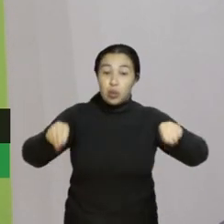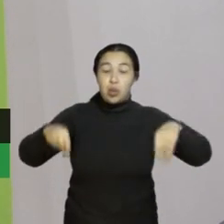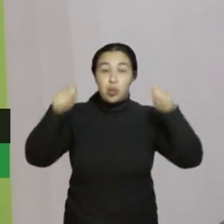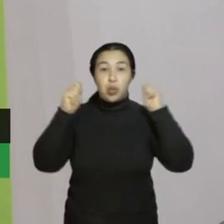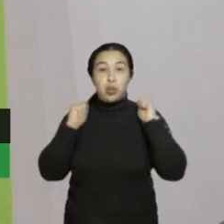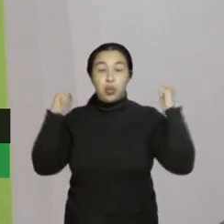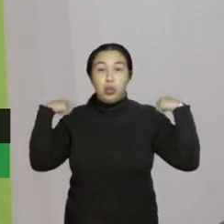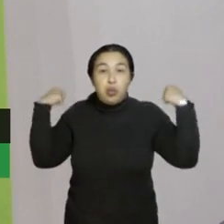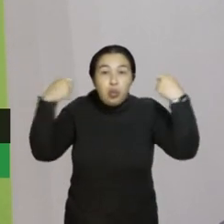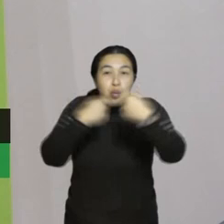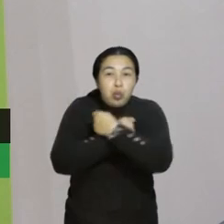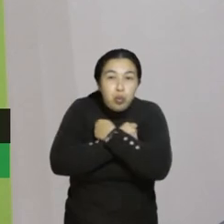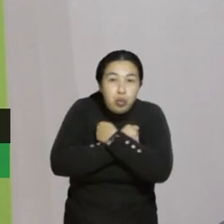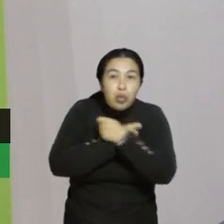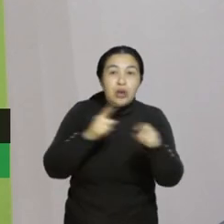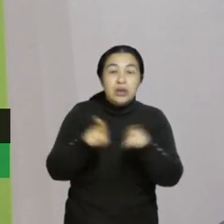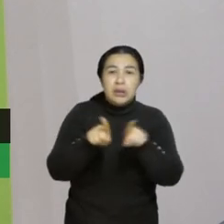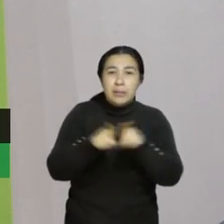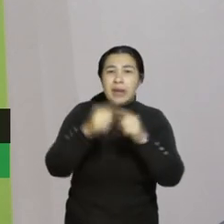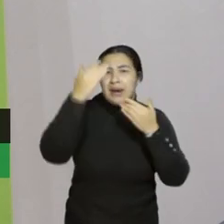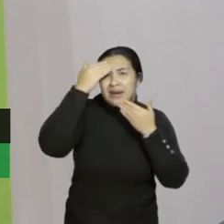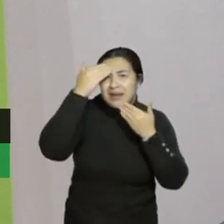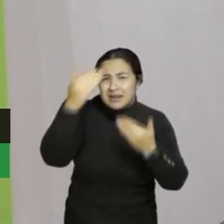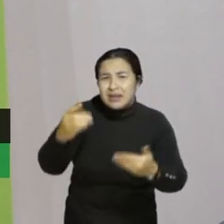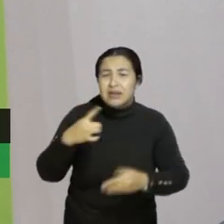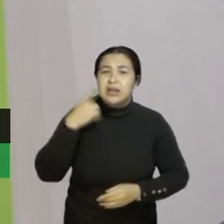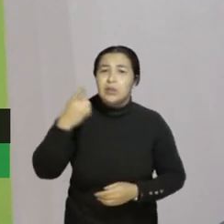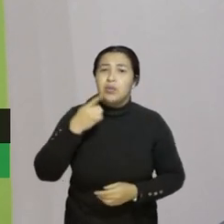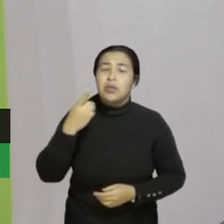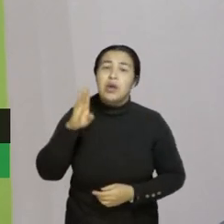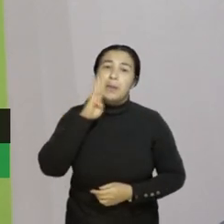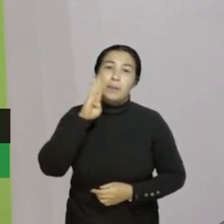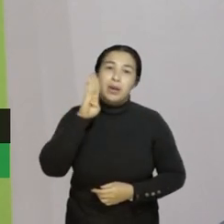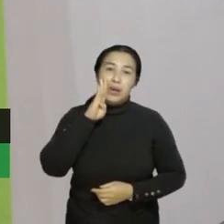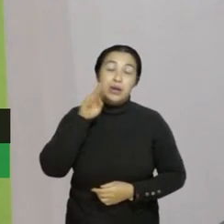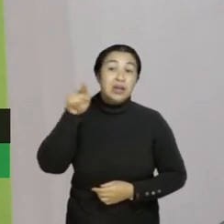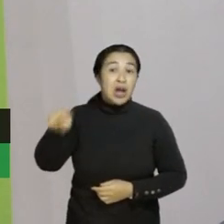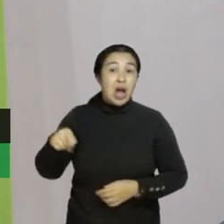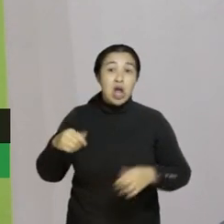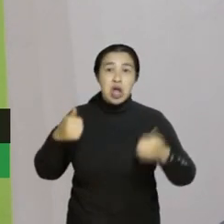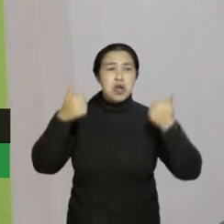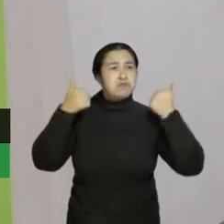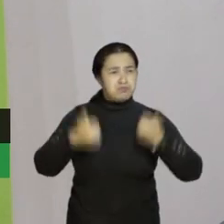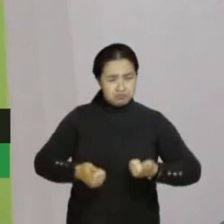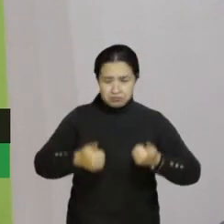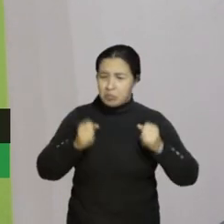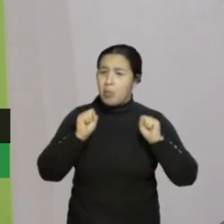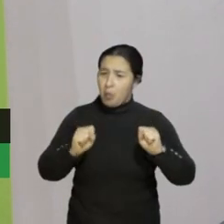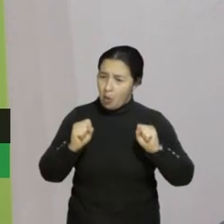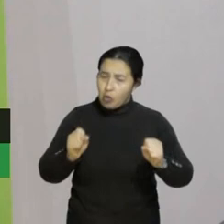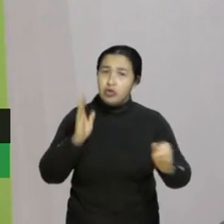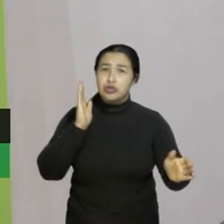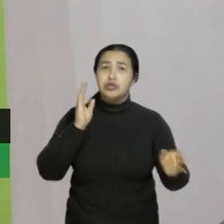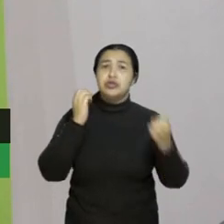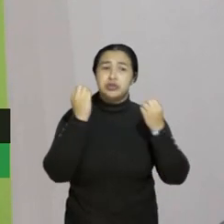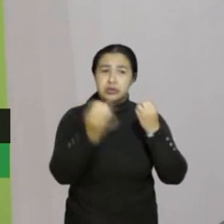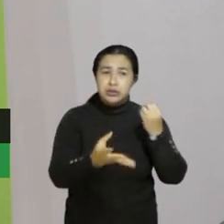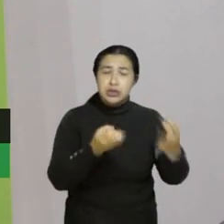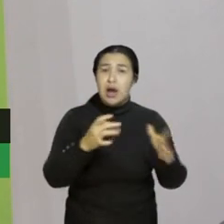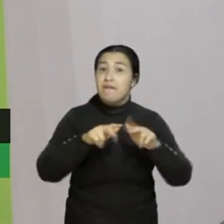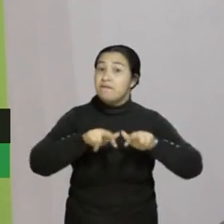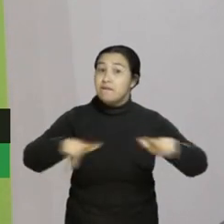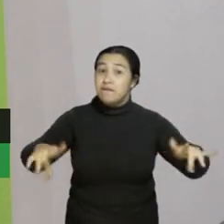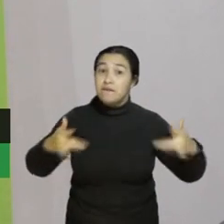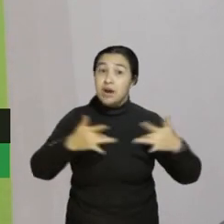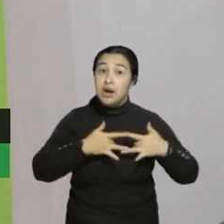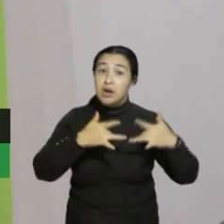ao deputado Berlanda, que prontamente nos atendeu, além de ele fazer a doação de vários caminhões para o